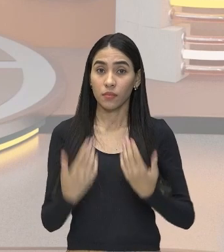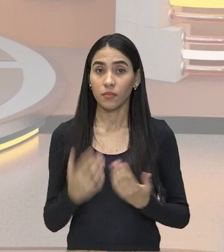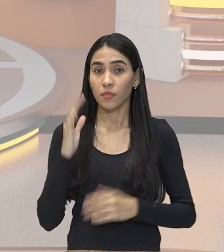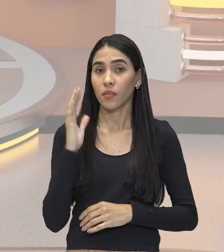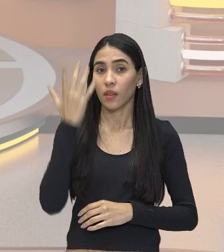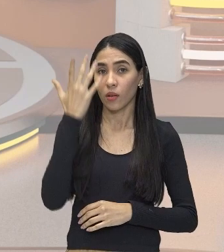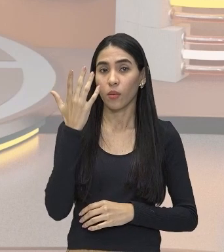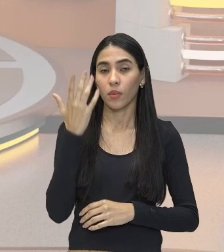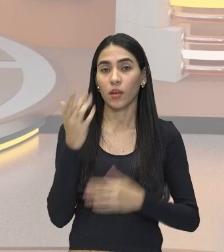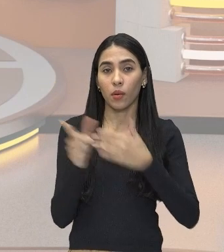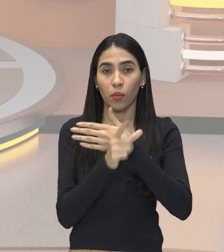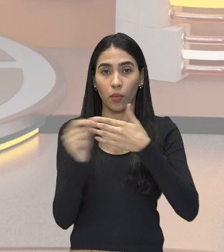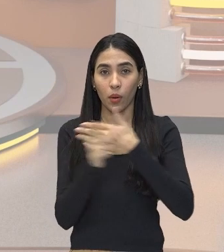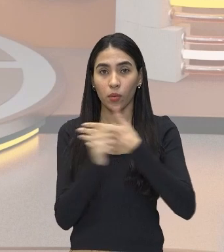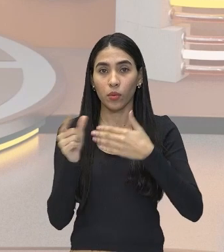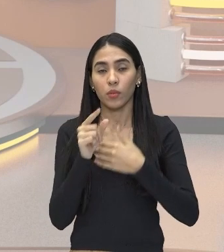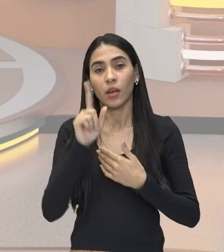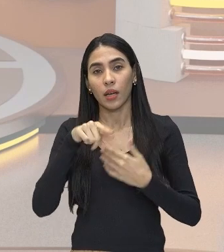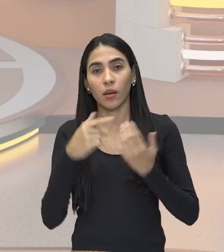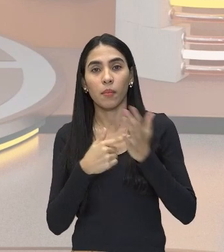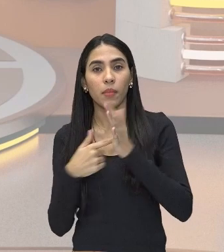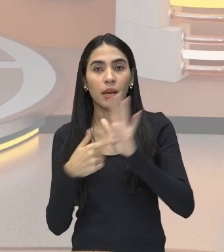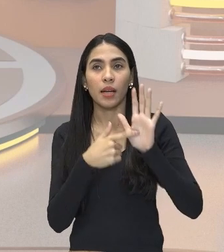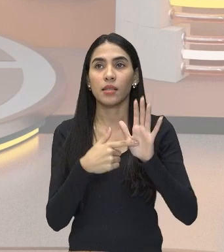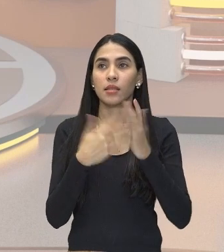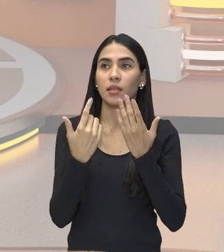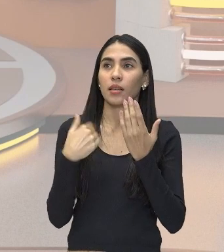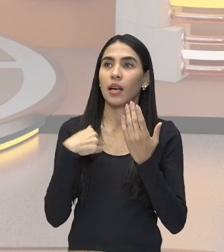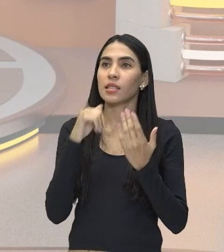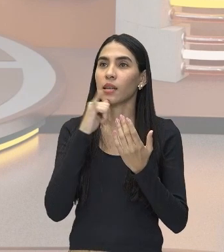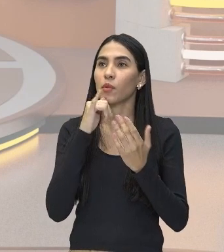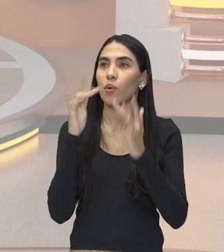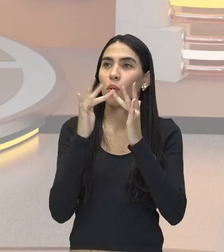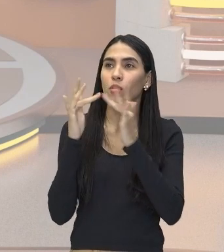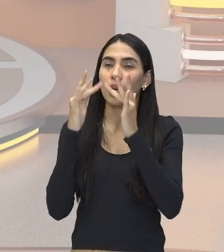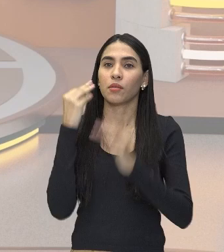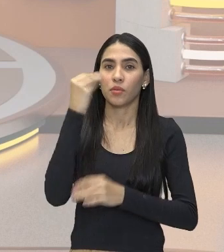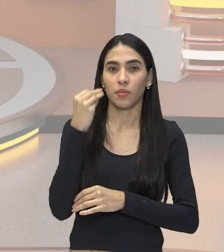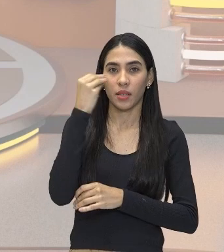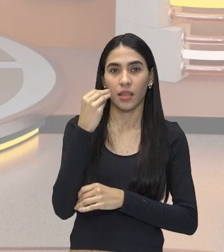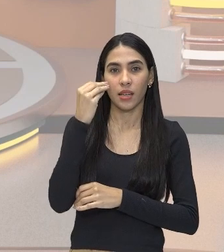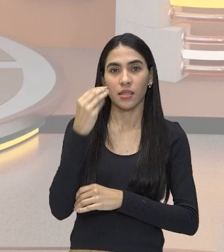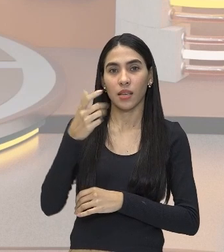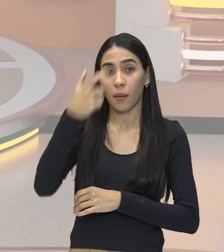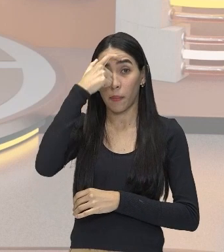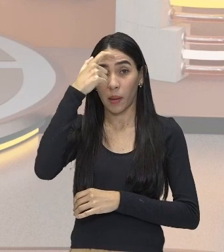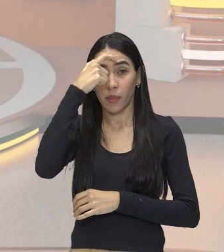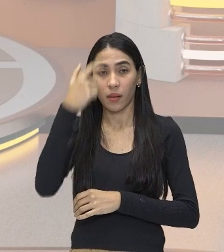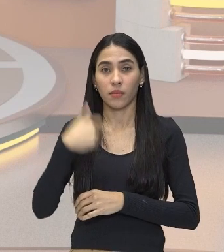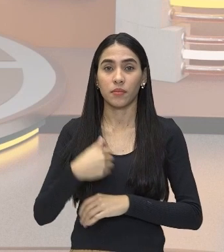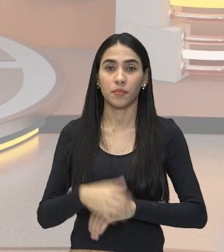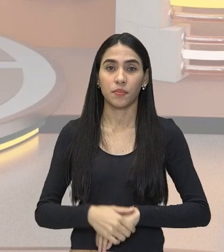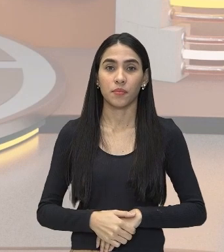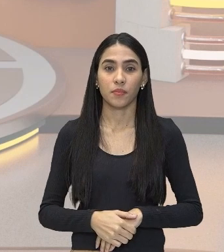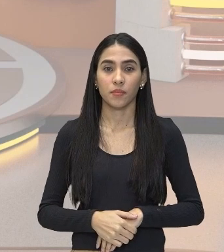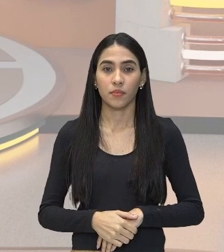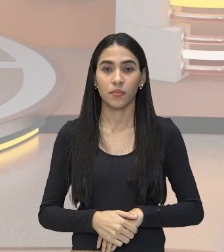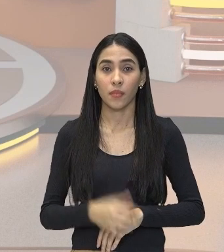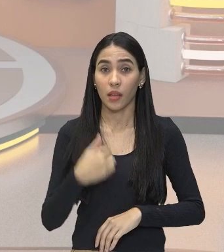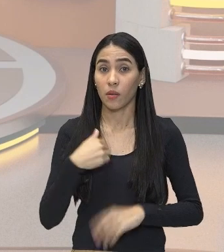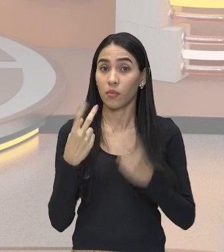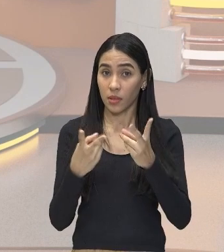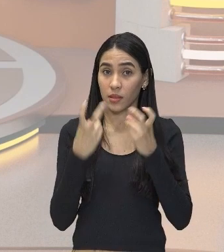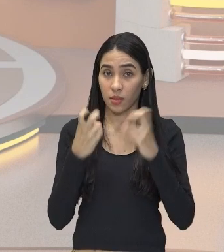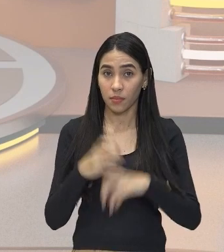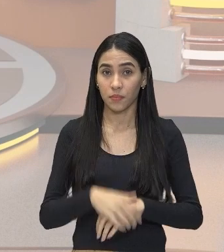para Husserl é aquilo que aparece à minha consciência. Tudo que aparece à minha consciência é fenômeno. Porque eu